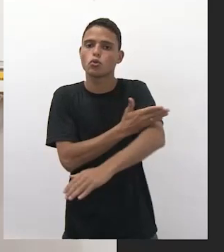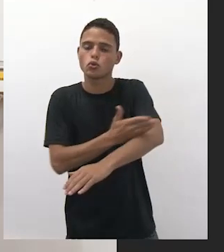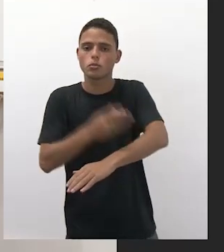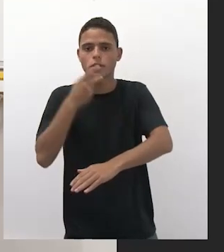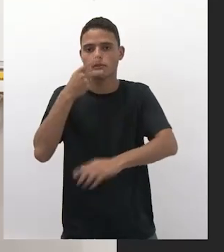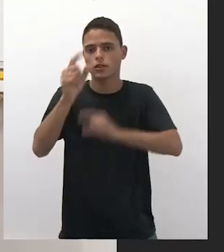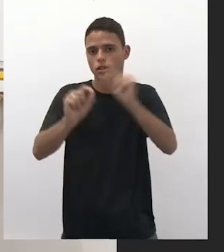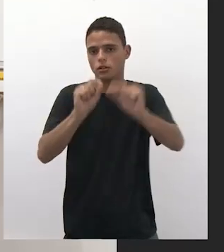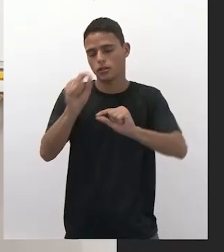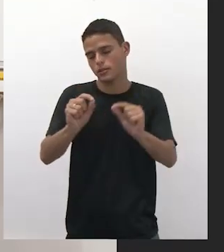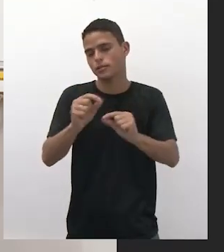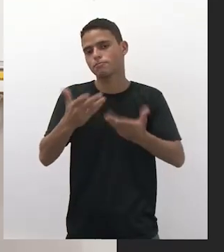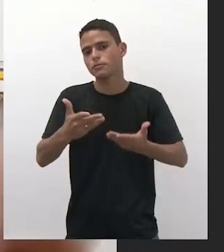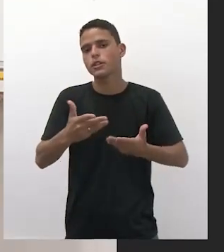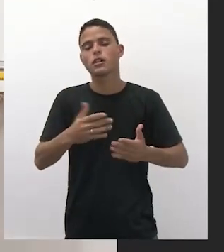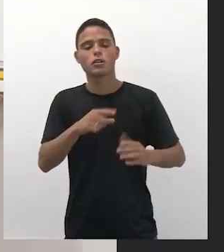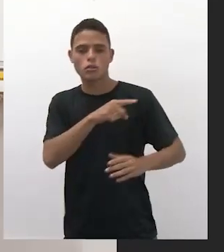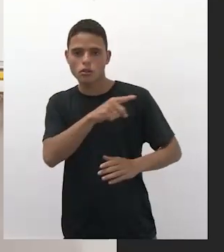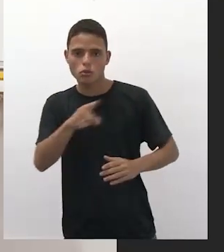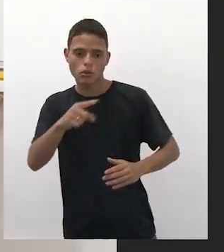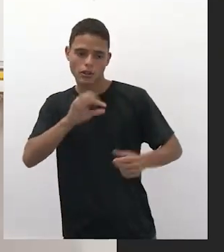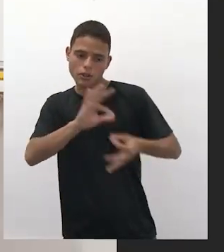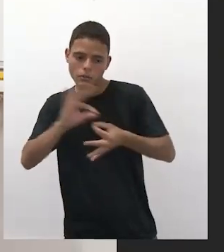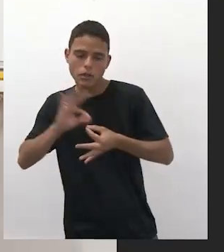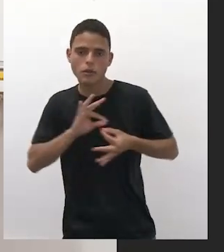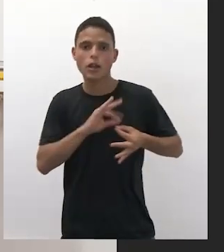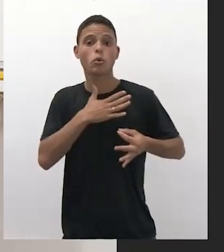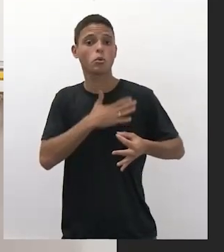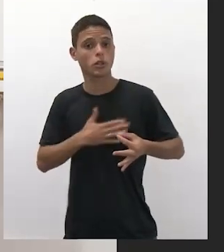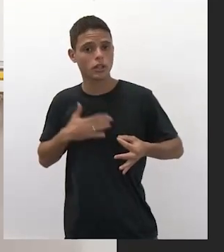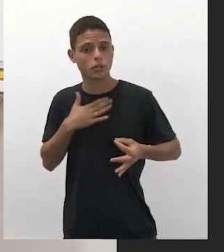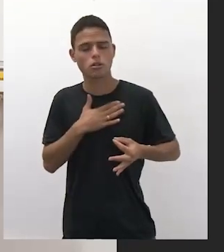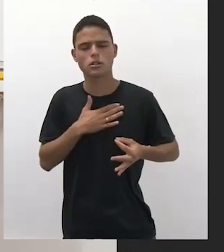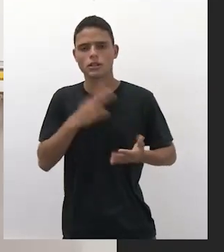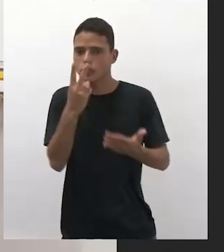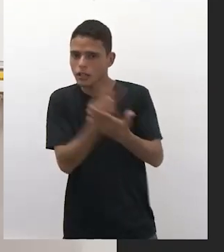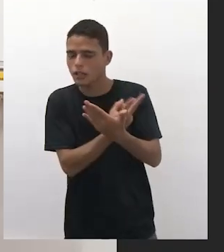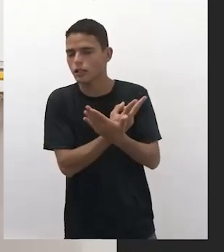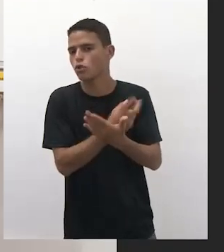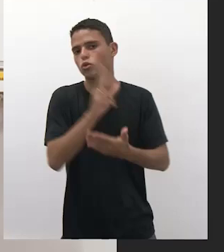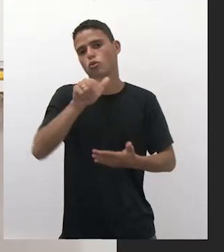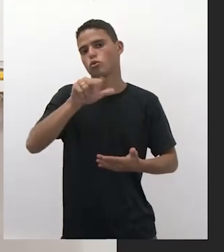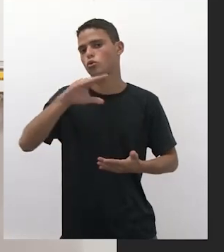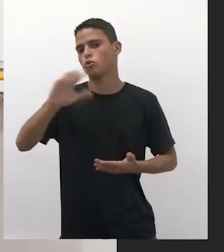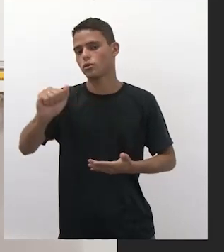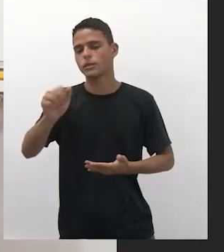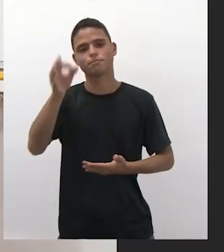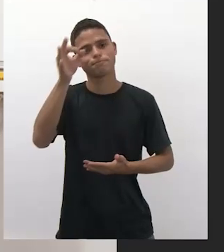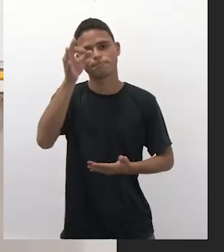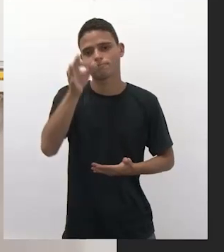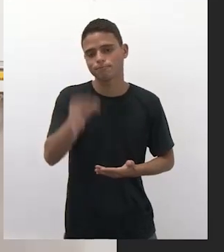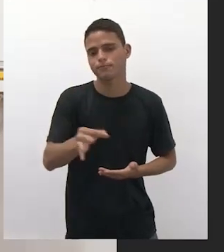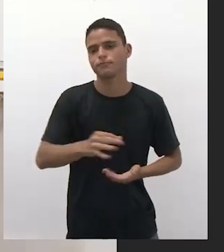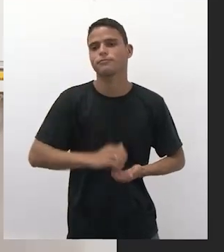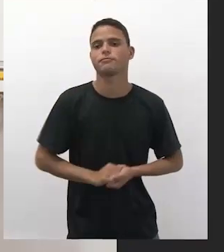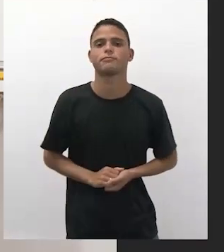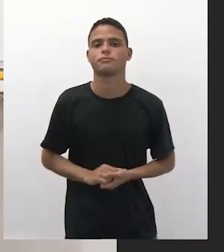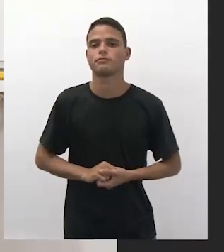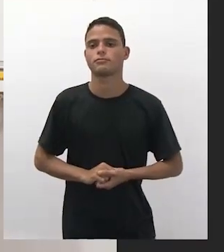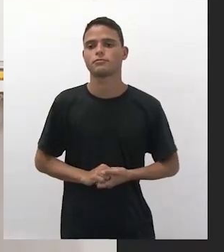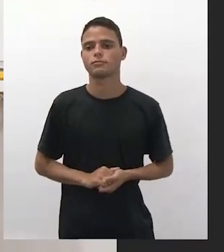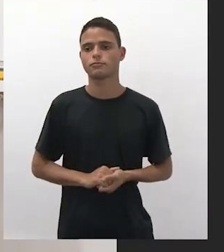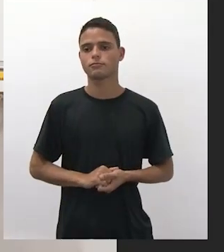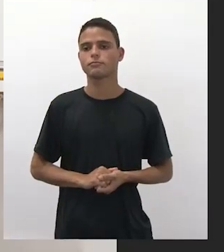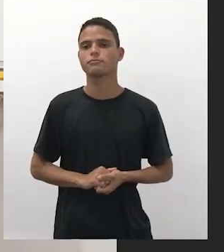errado, né? Eu saí da sala de aula, vim para cá, não sabia, assim, futuro incerto, não